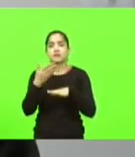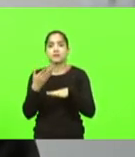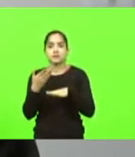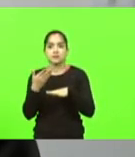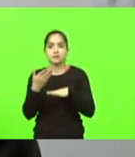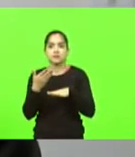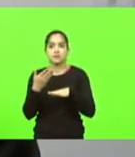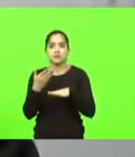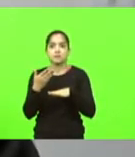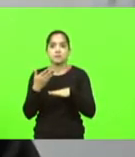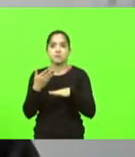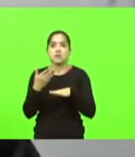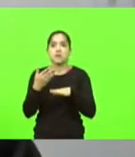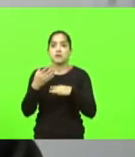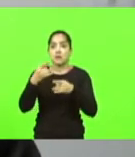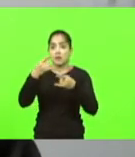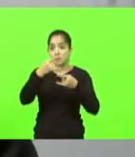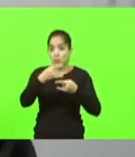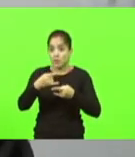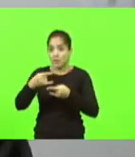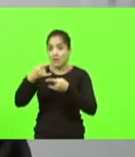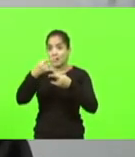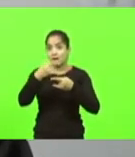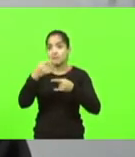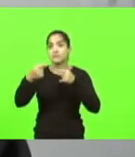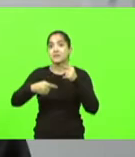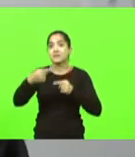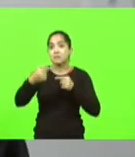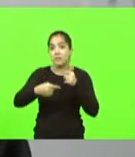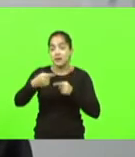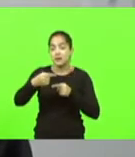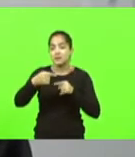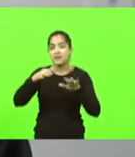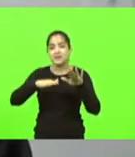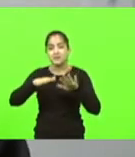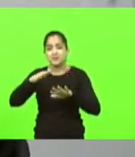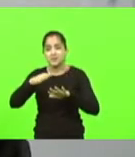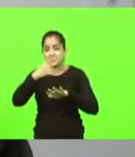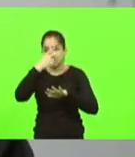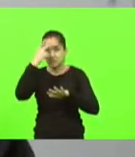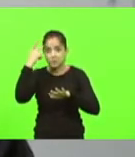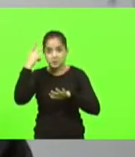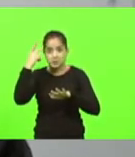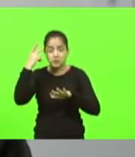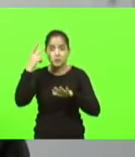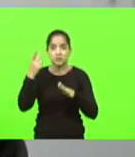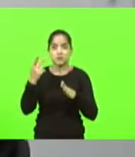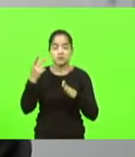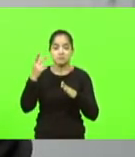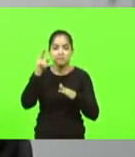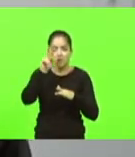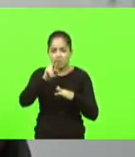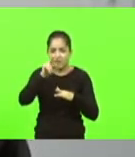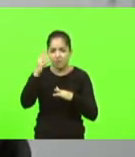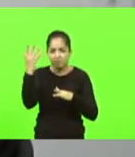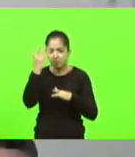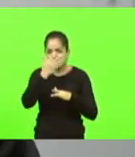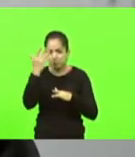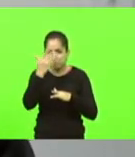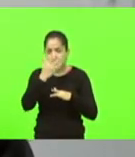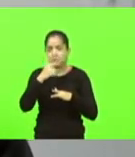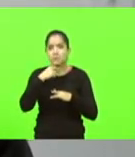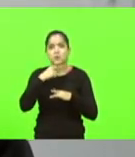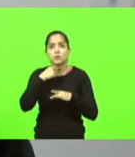para uma live, quando a gente vai para um debate, e tem muitas pessoas que não conseguem nos ver e apenas